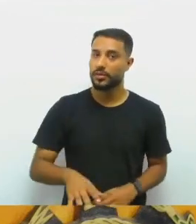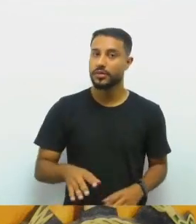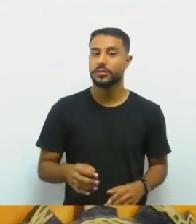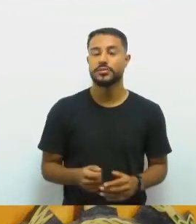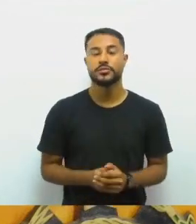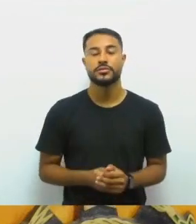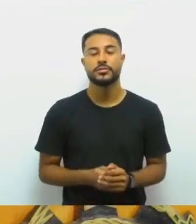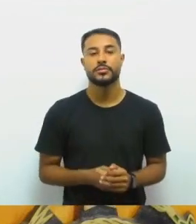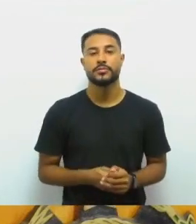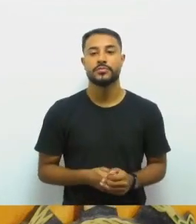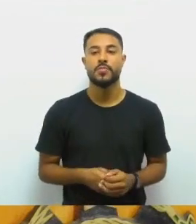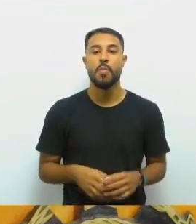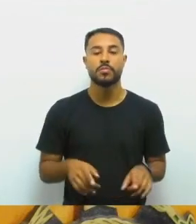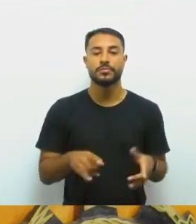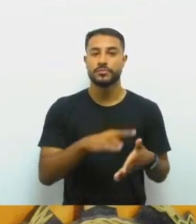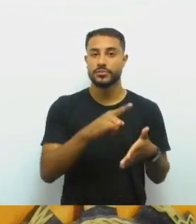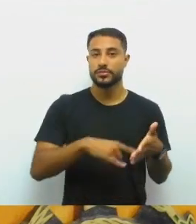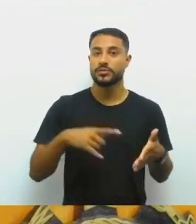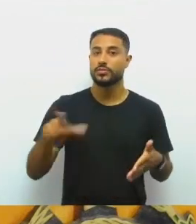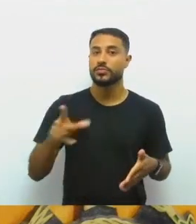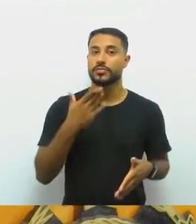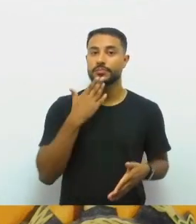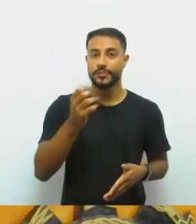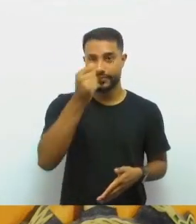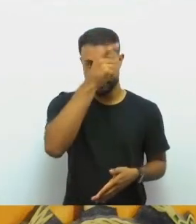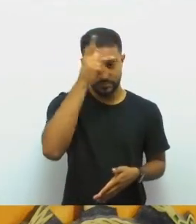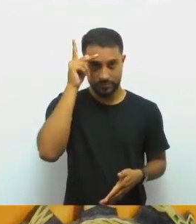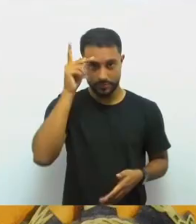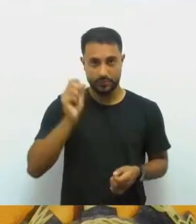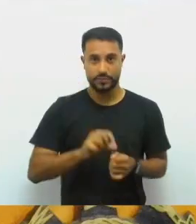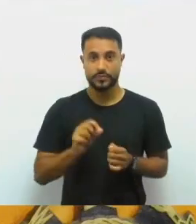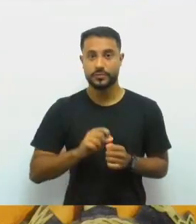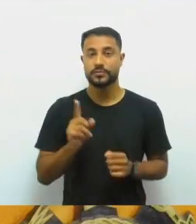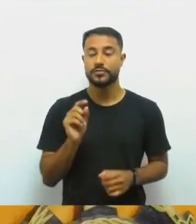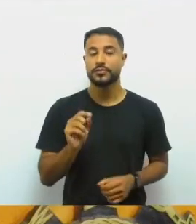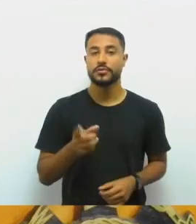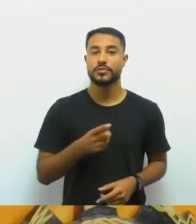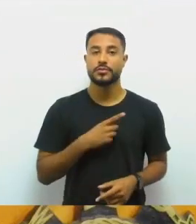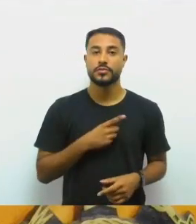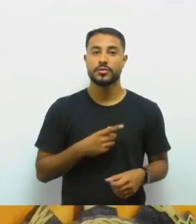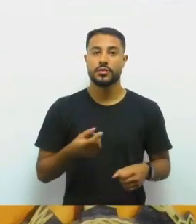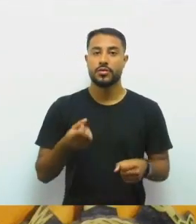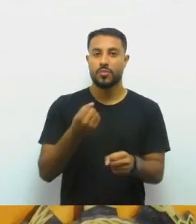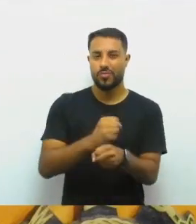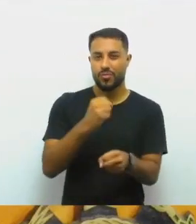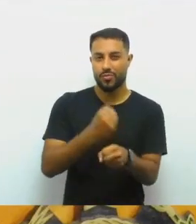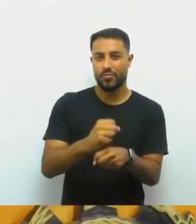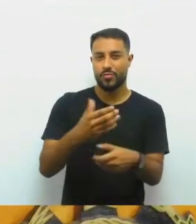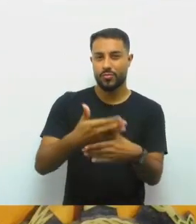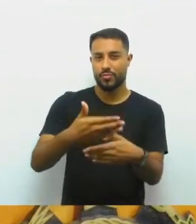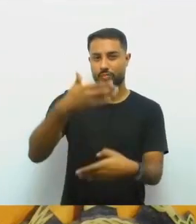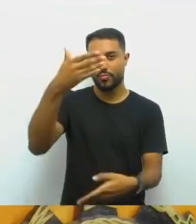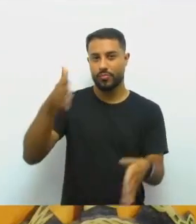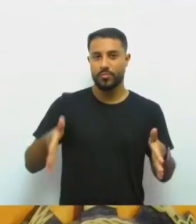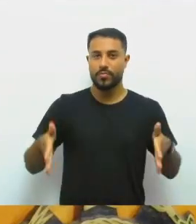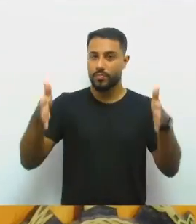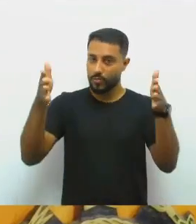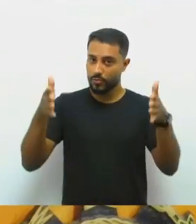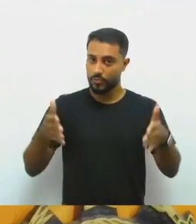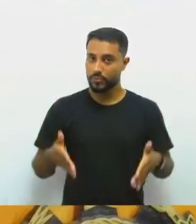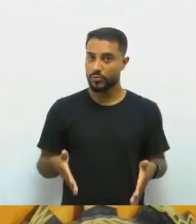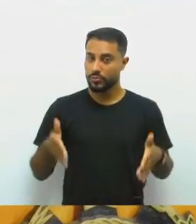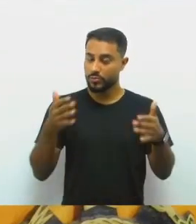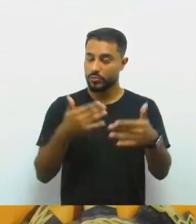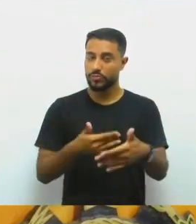Indicação 3158, indicando ao prefeito municipal a construção de um muro de contenção na rua 11 de junho, próximo ao